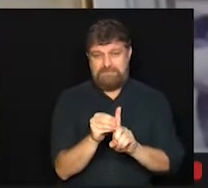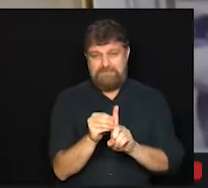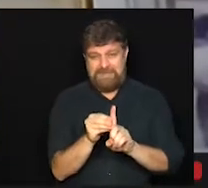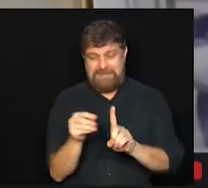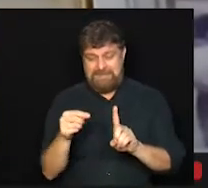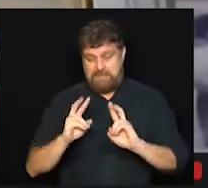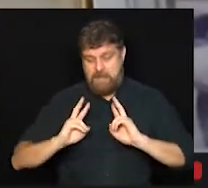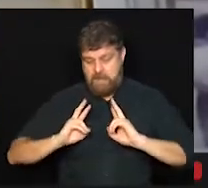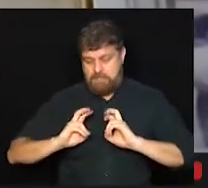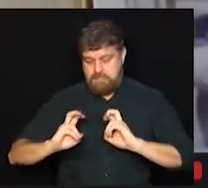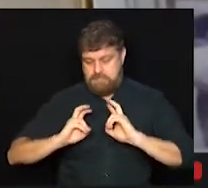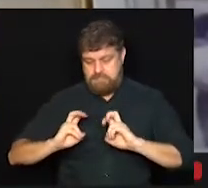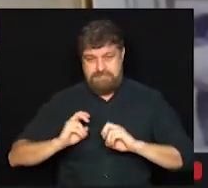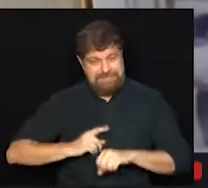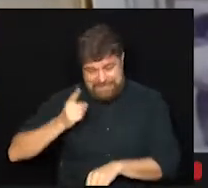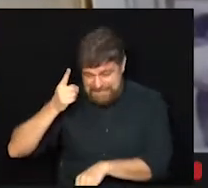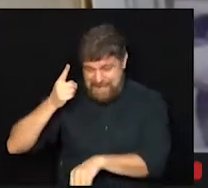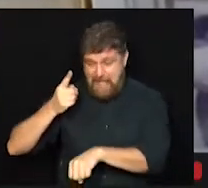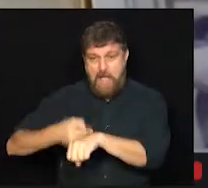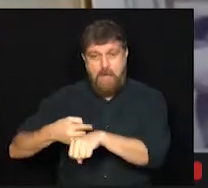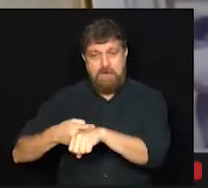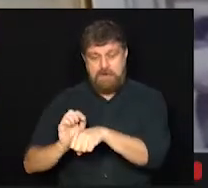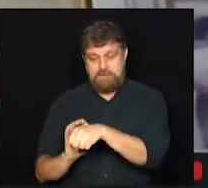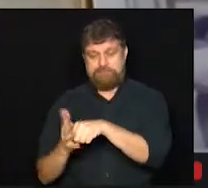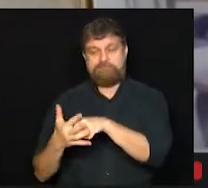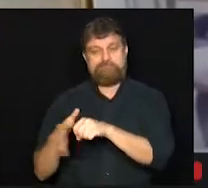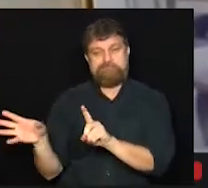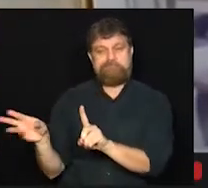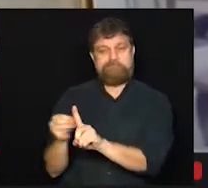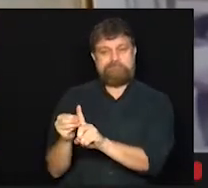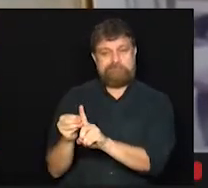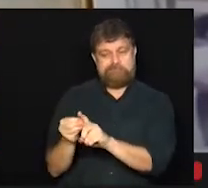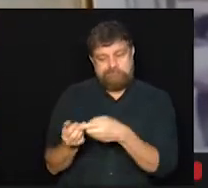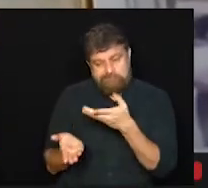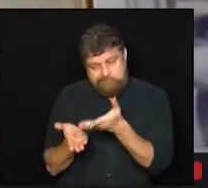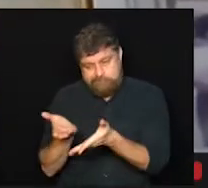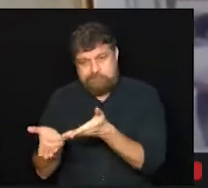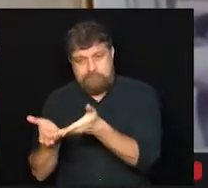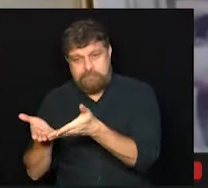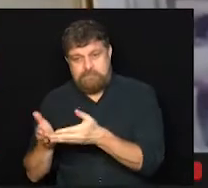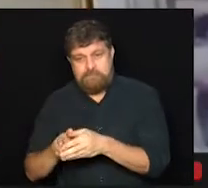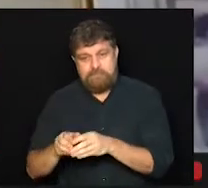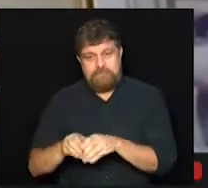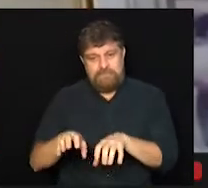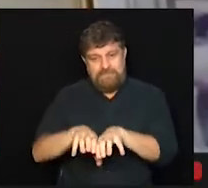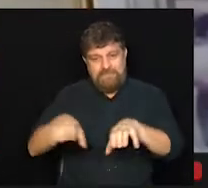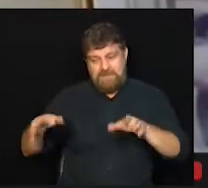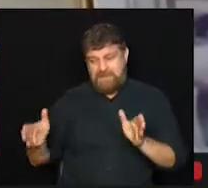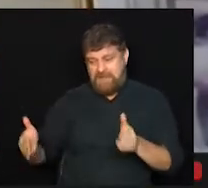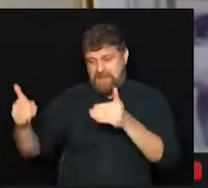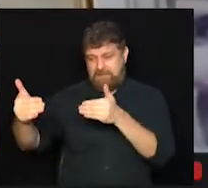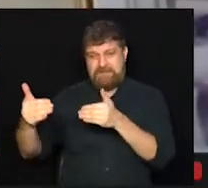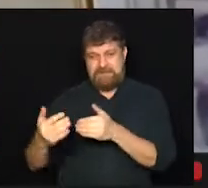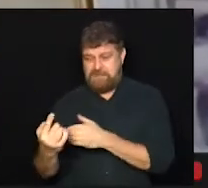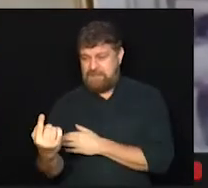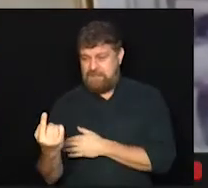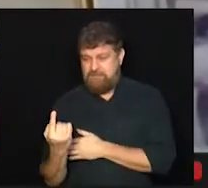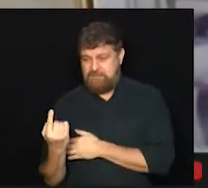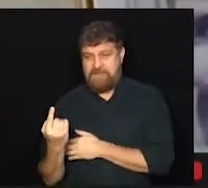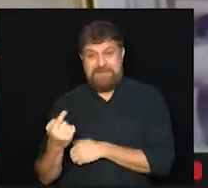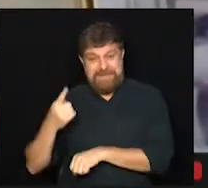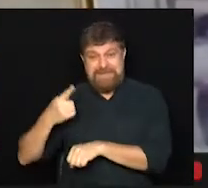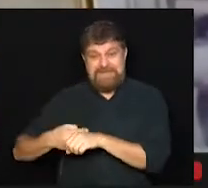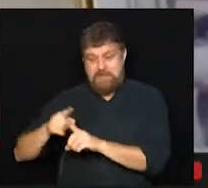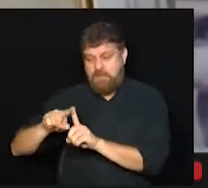tiver sintomas, ela imediatamente é tratada como se fosse uma potencialmente infectada com isolamento, uma sala própria, no caso do parto, por exemplo, uma sala própria